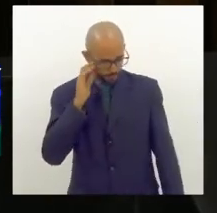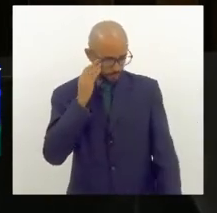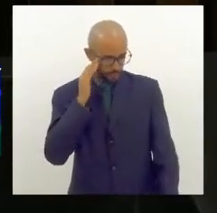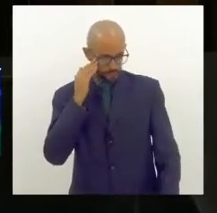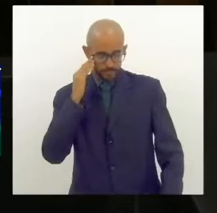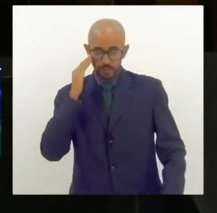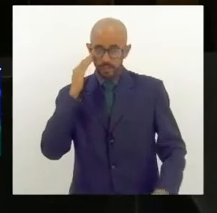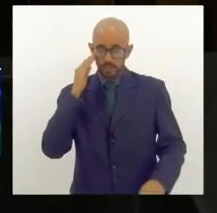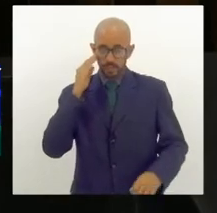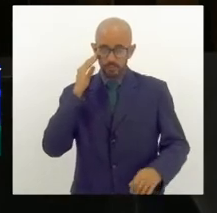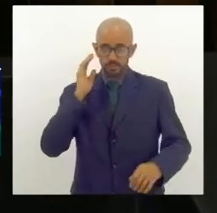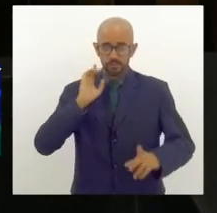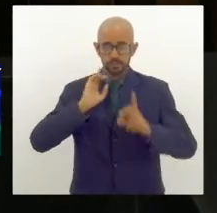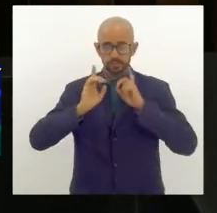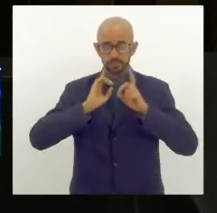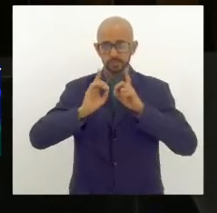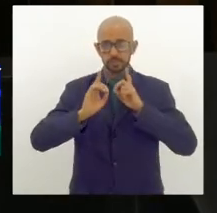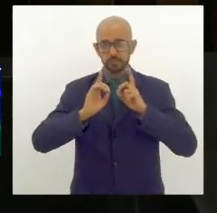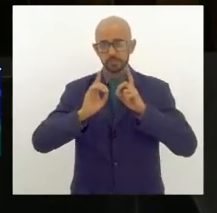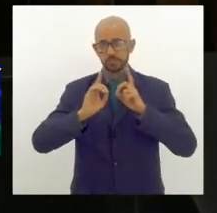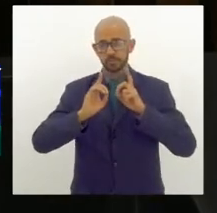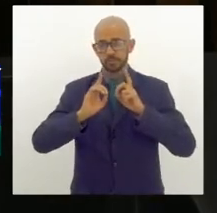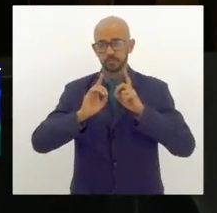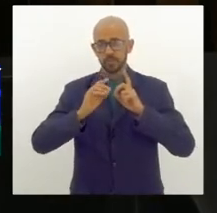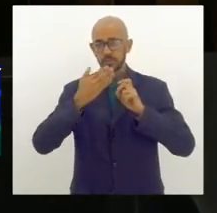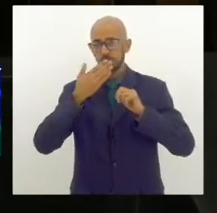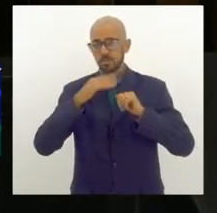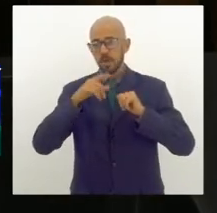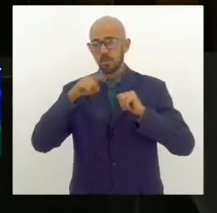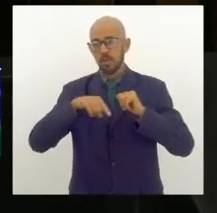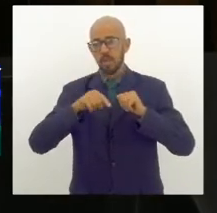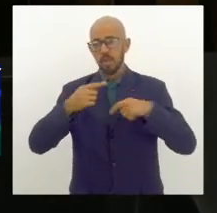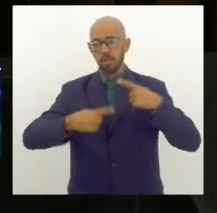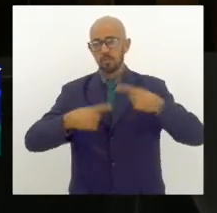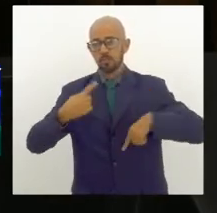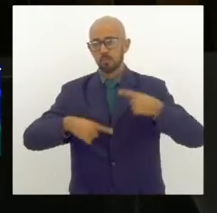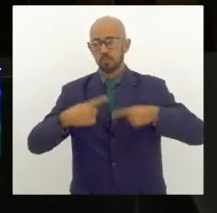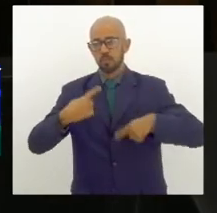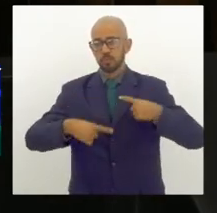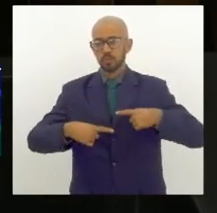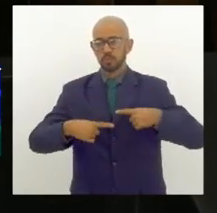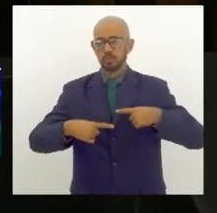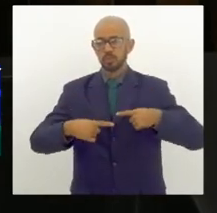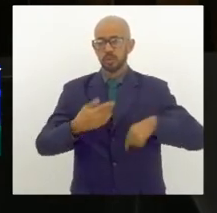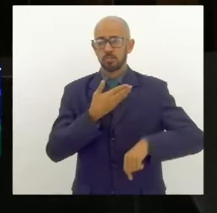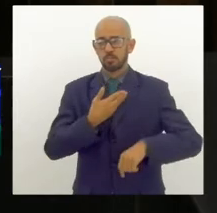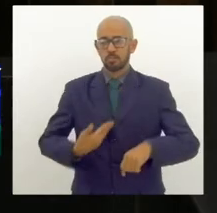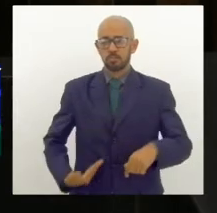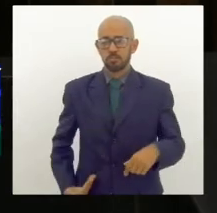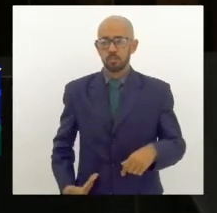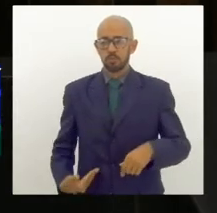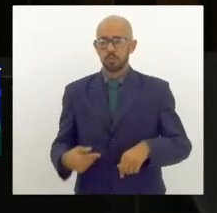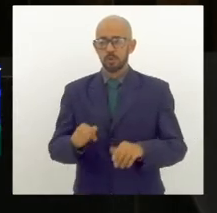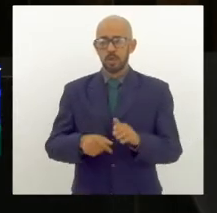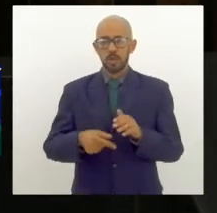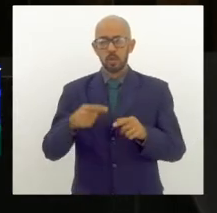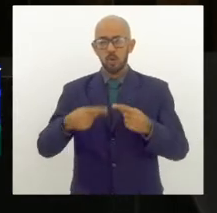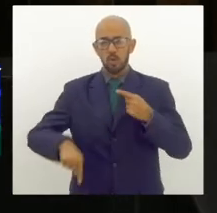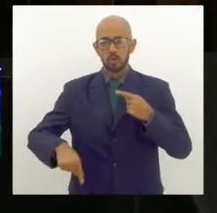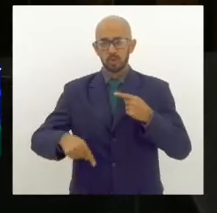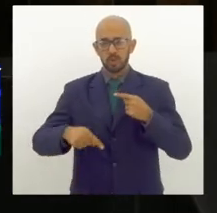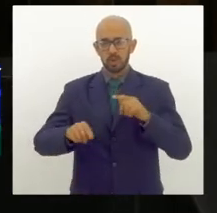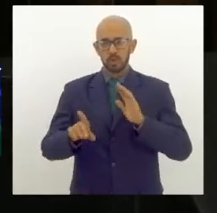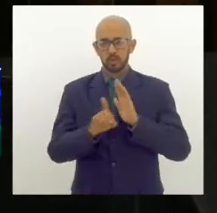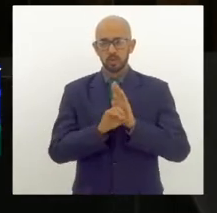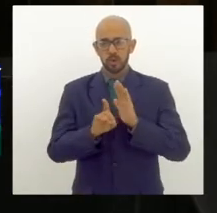entender e discutir efetivamente qual a política pública antidrogas